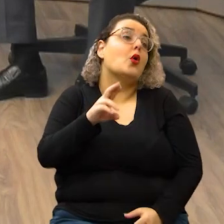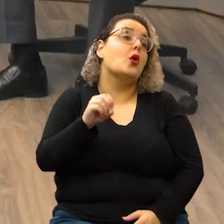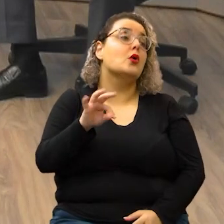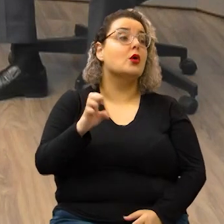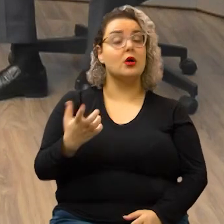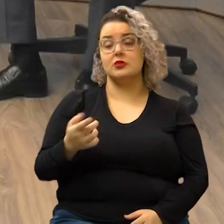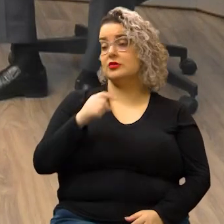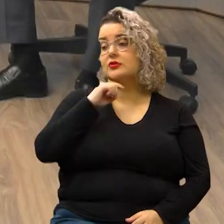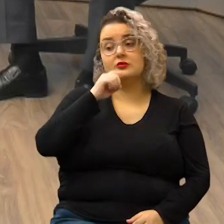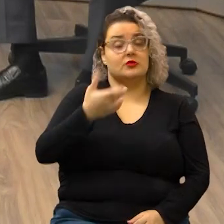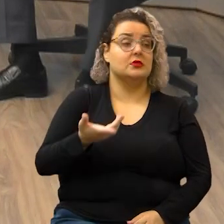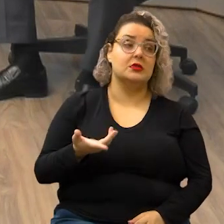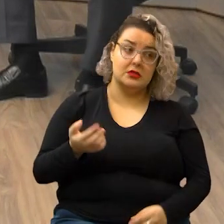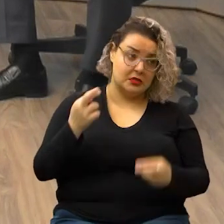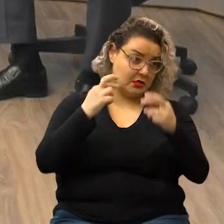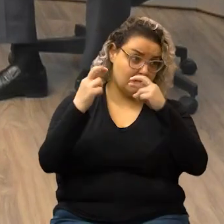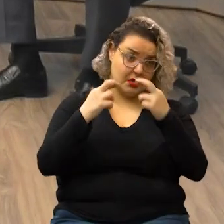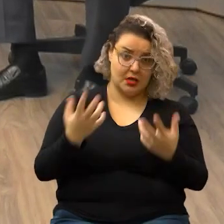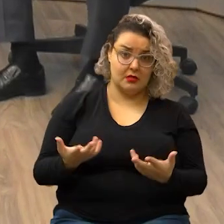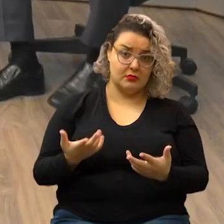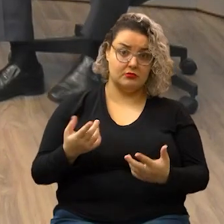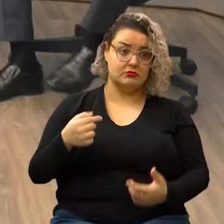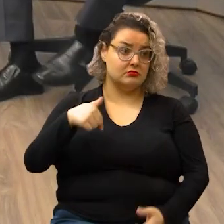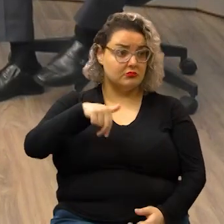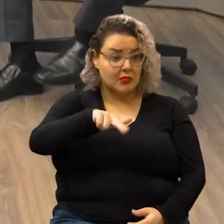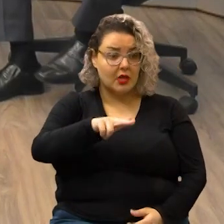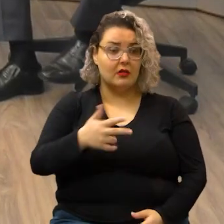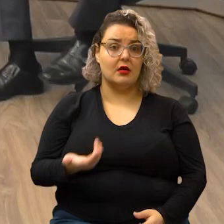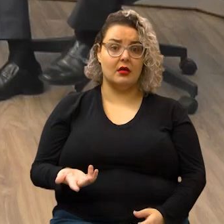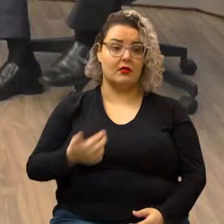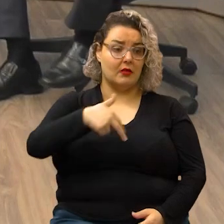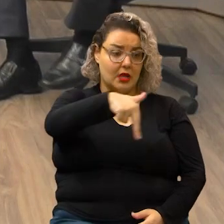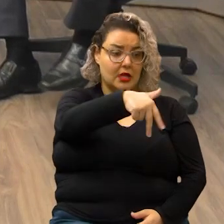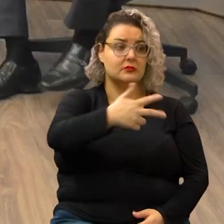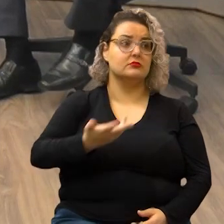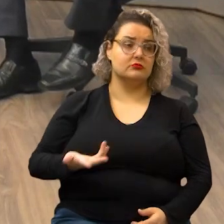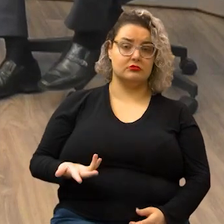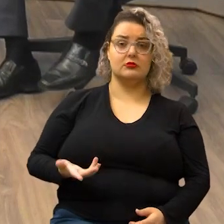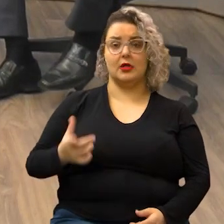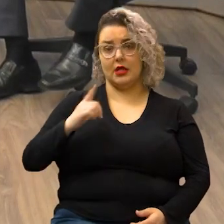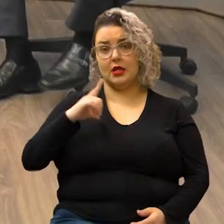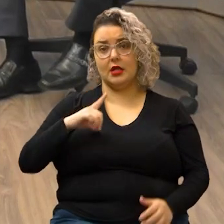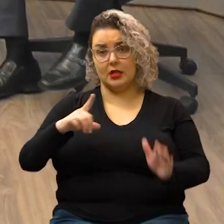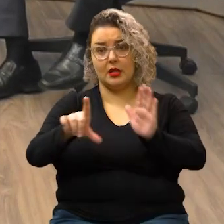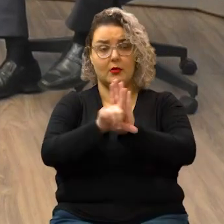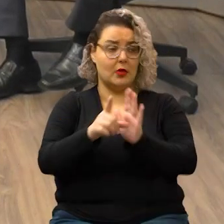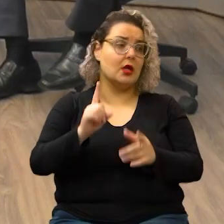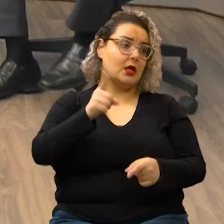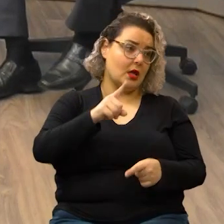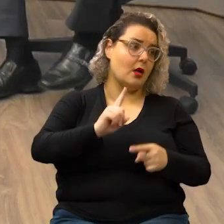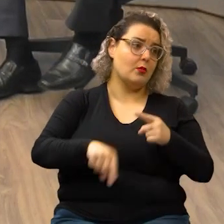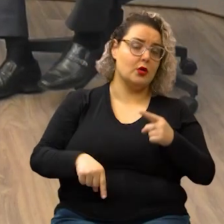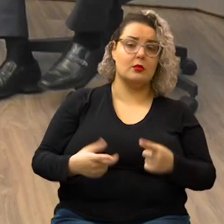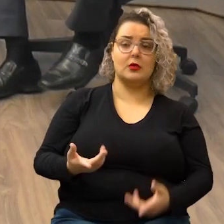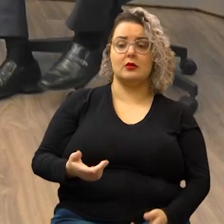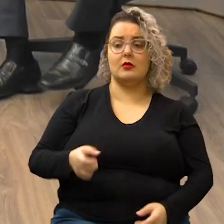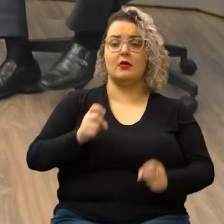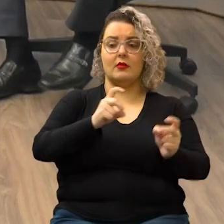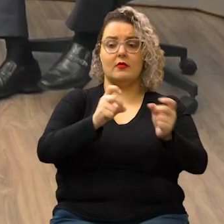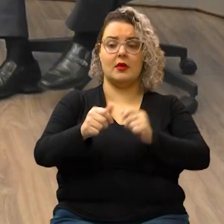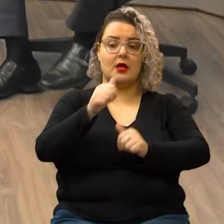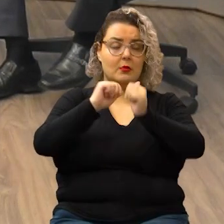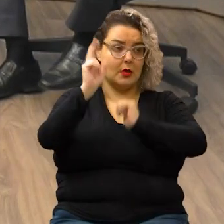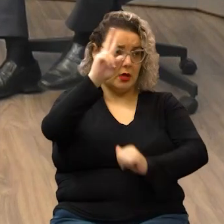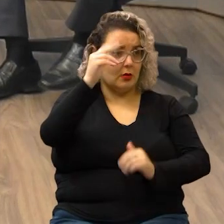e ninguém fiscaliza e vai lá. E a gente sabe que existe uma legislação que é proibido, por exemplo, vender bebida